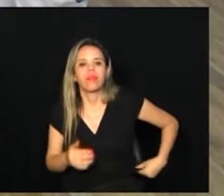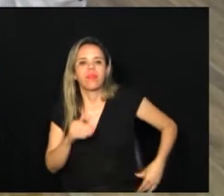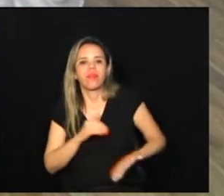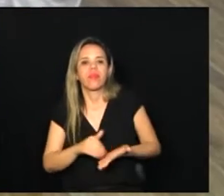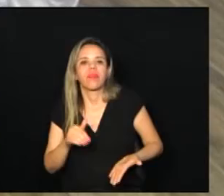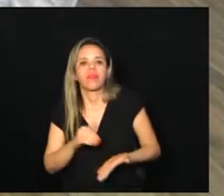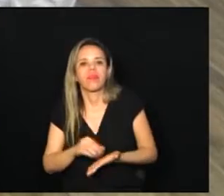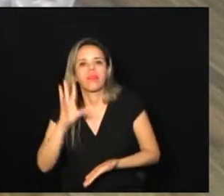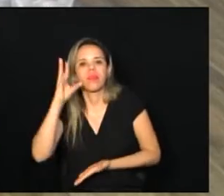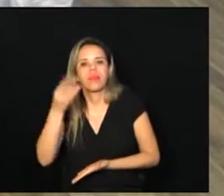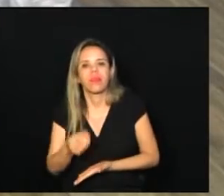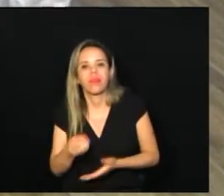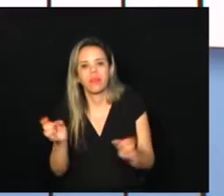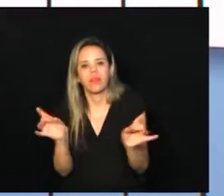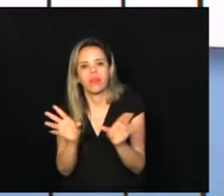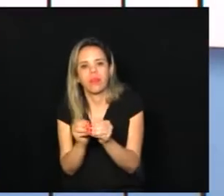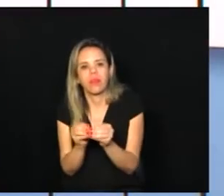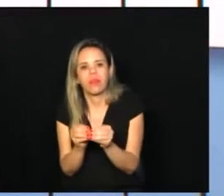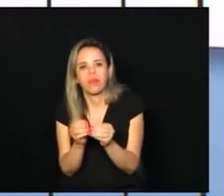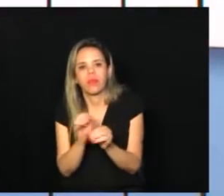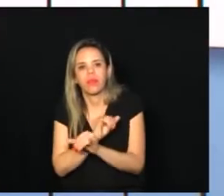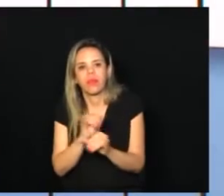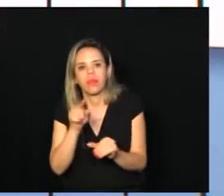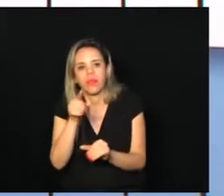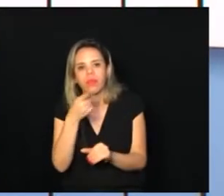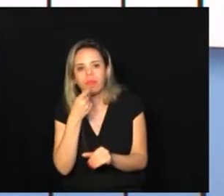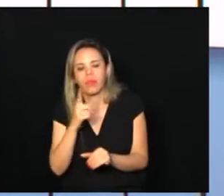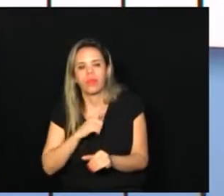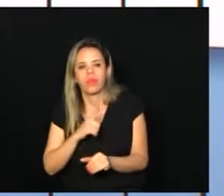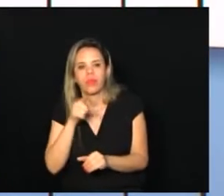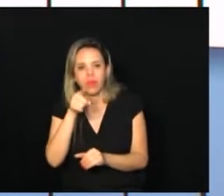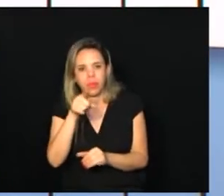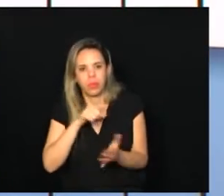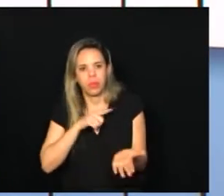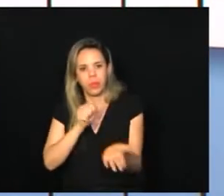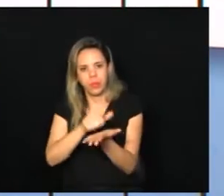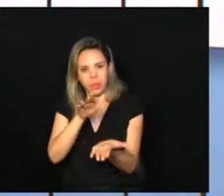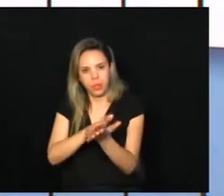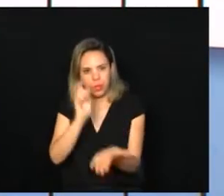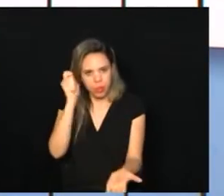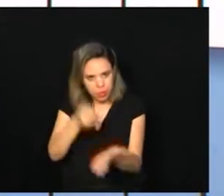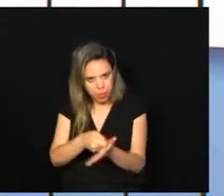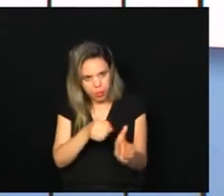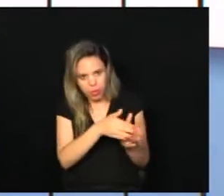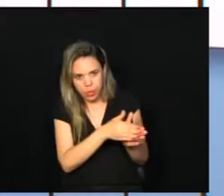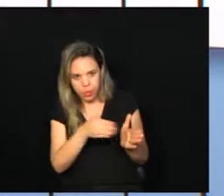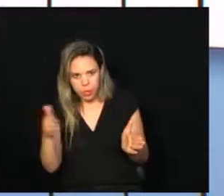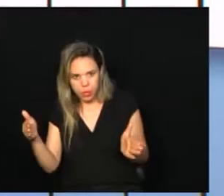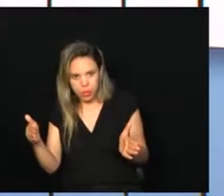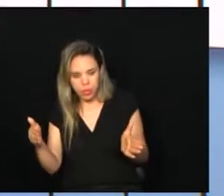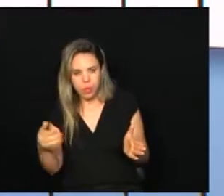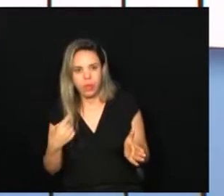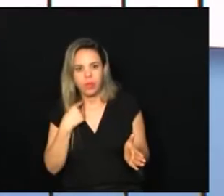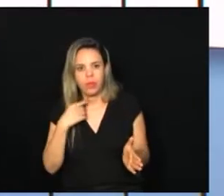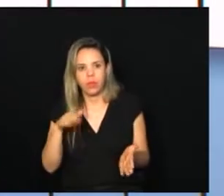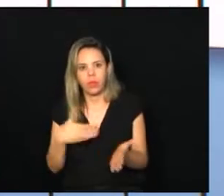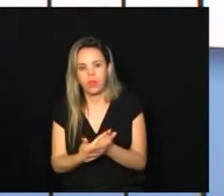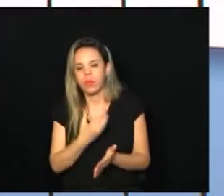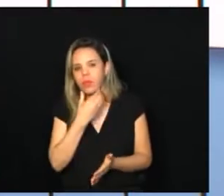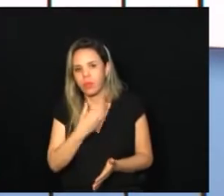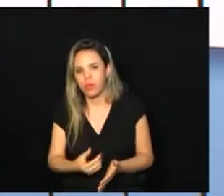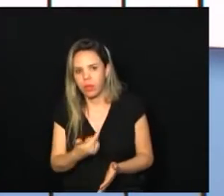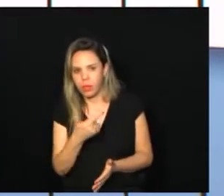Secretário, só para então a gente encerrar uma informação, você que teve a multa paga no período entre maio e dezembro